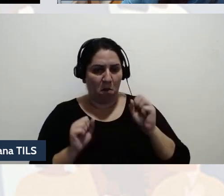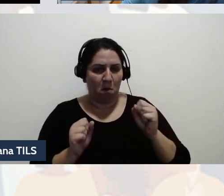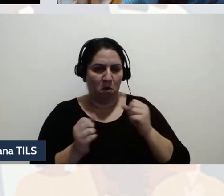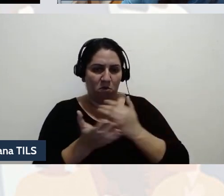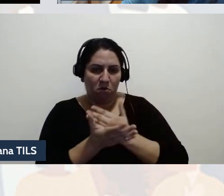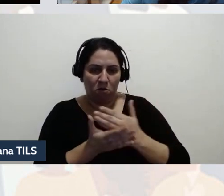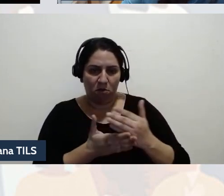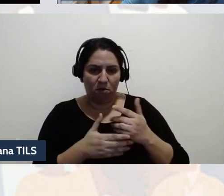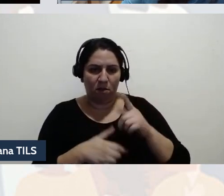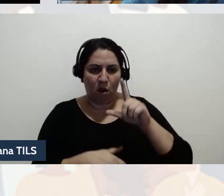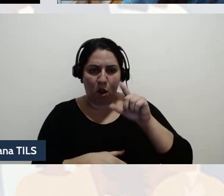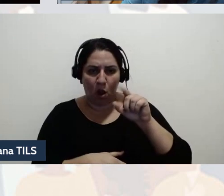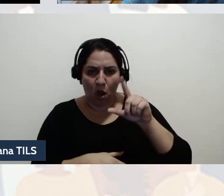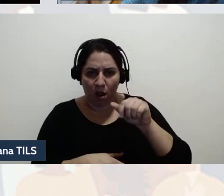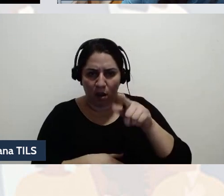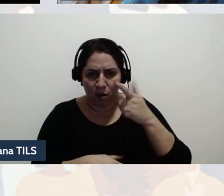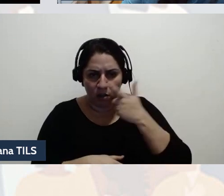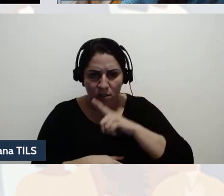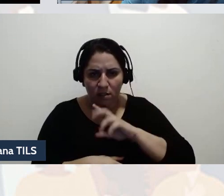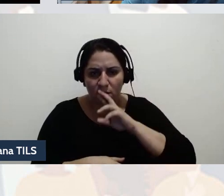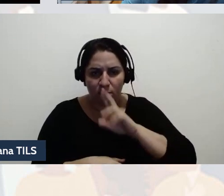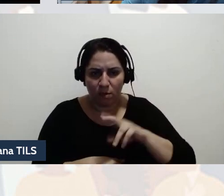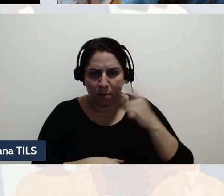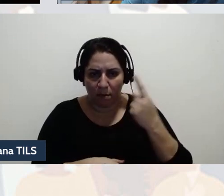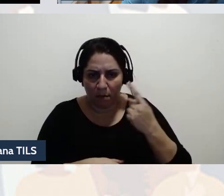Será que a Lola quer responder primeiro?